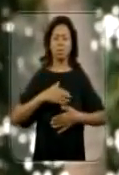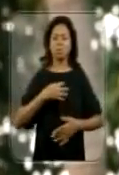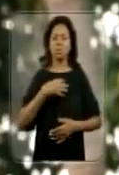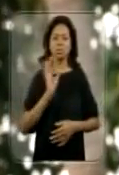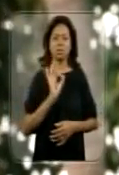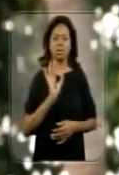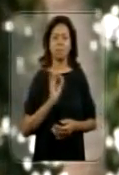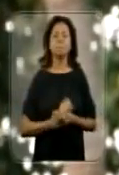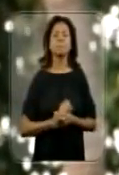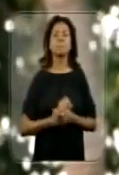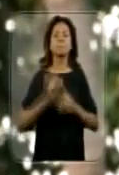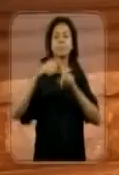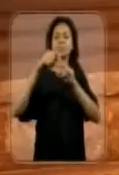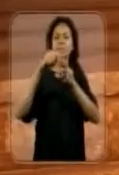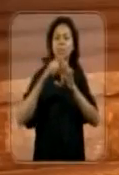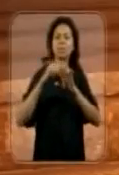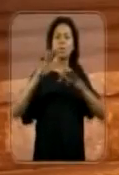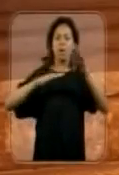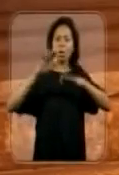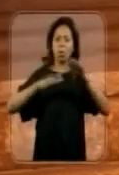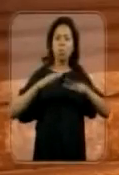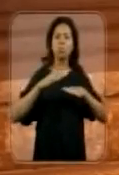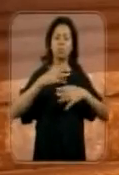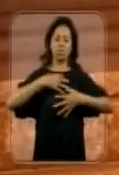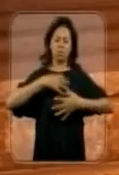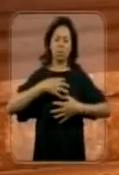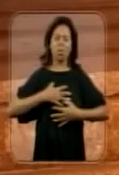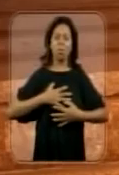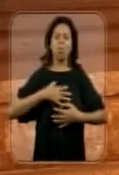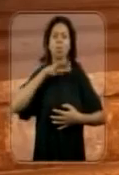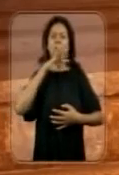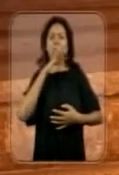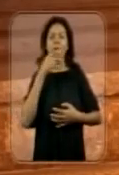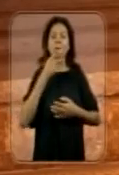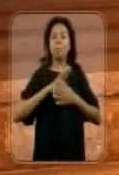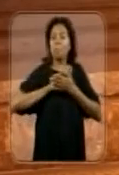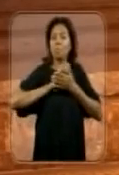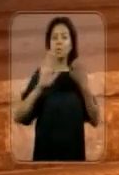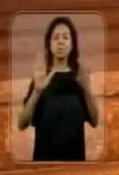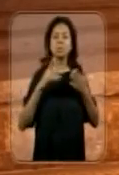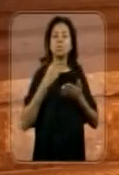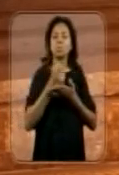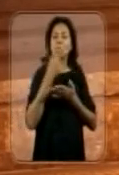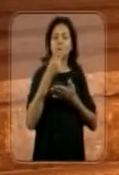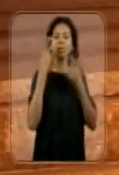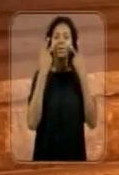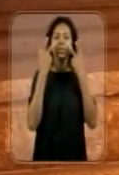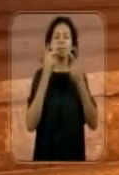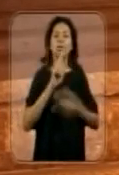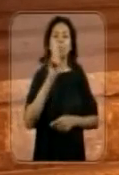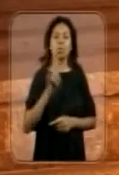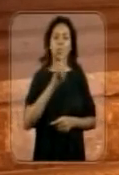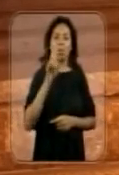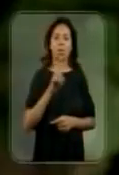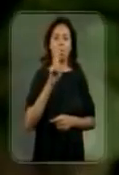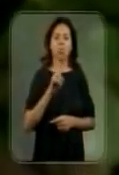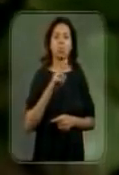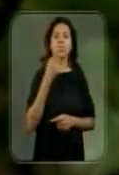nenhum problema de efeito colateral. Depois de alguns meses, os efeitos colaterais passou e eu consegui adaptar com o